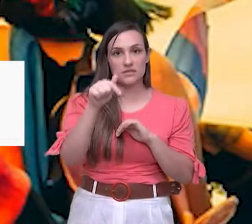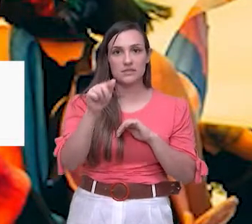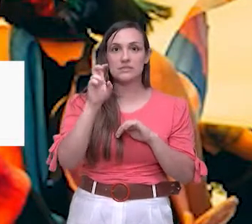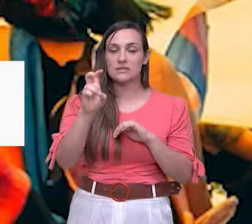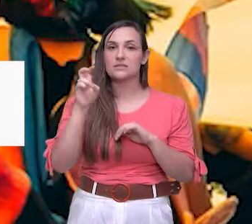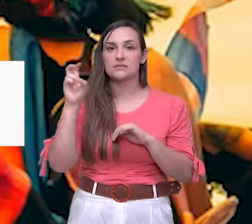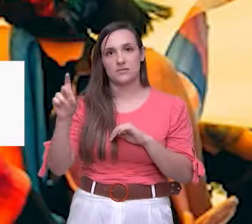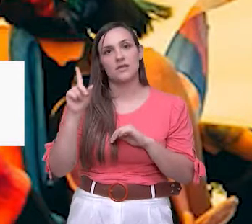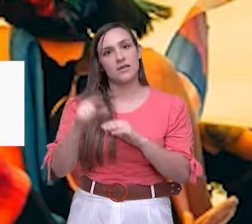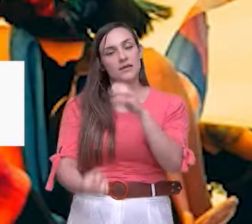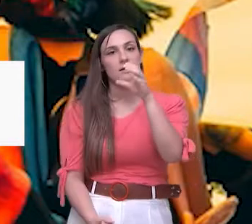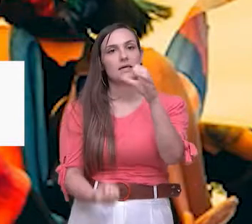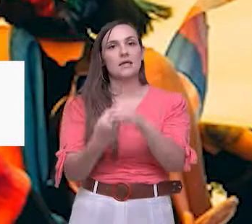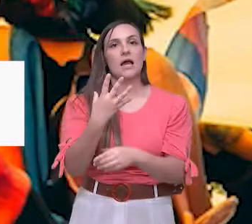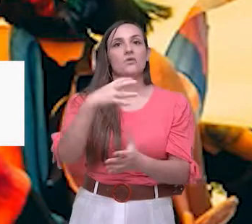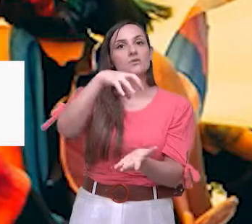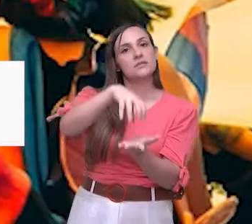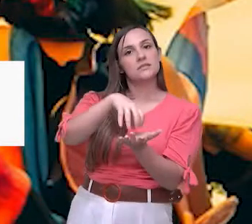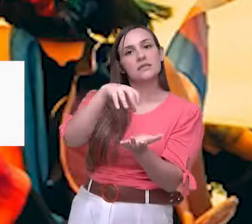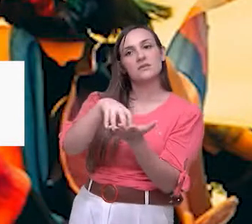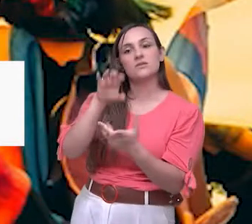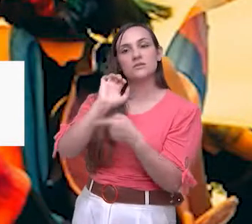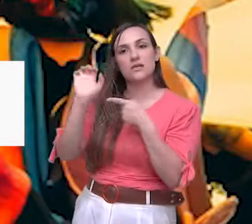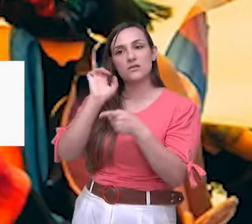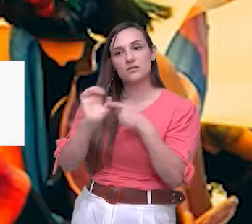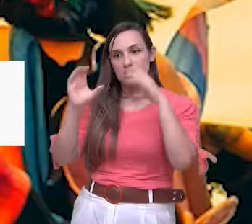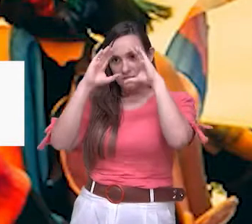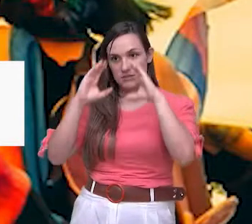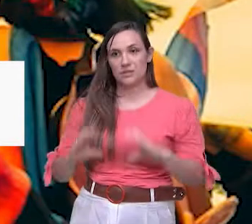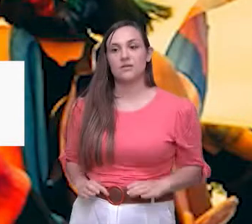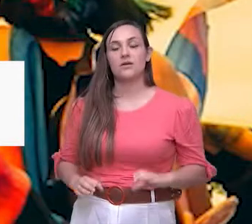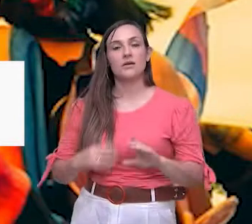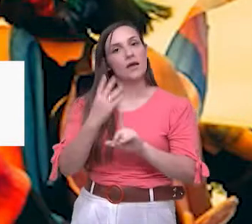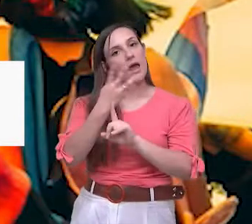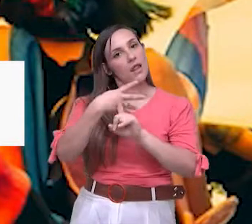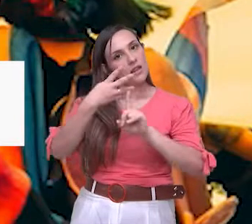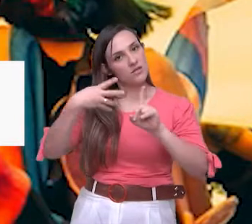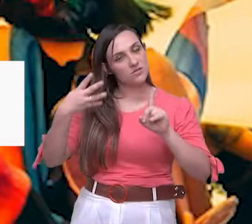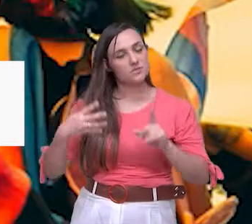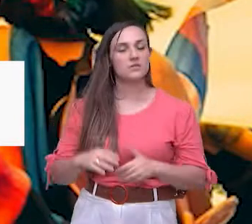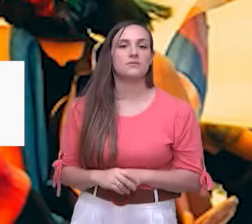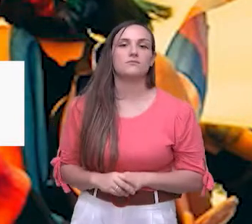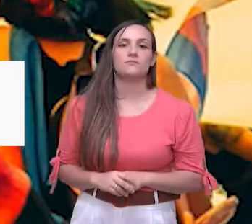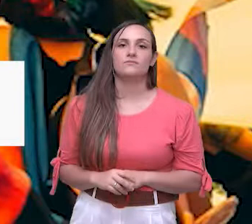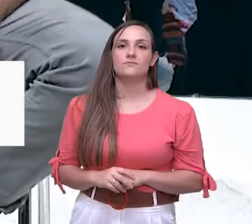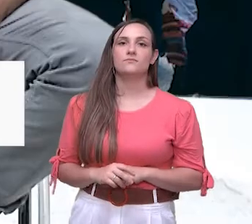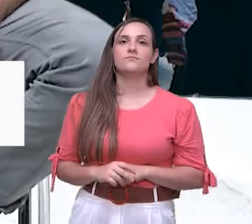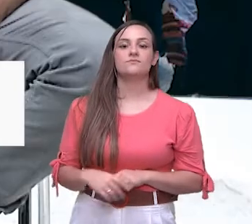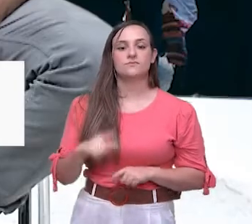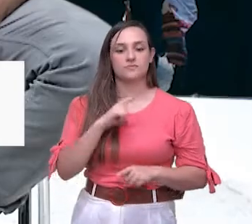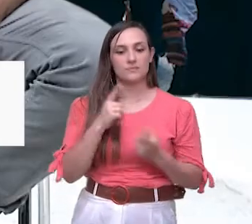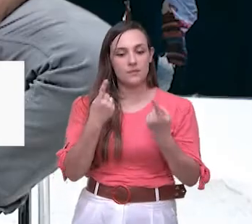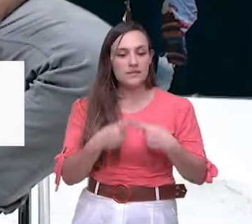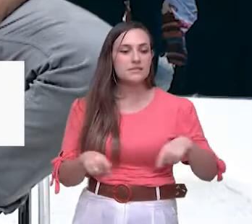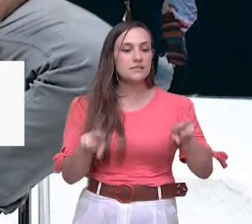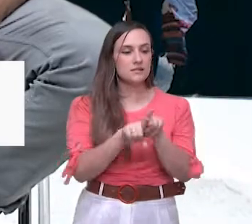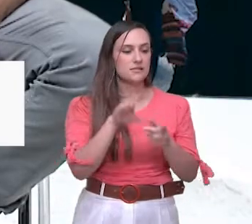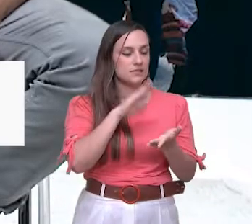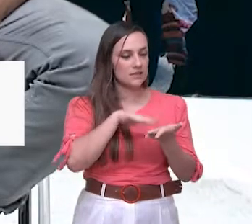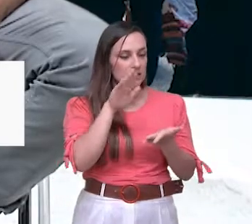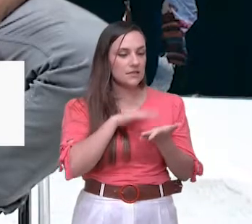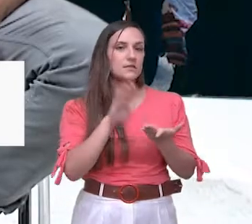15755 que aí de fato instituiu o Centro Estadual de cidadania LGBT mais que é